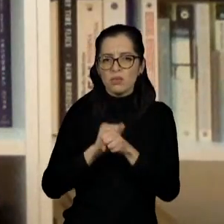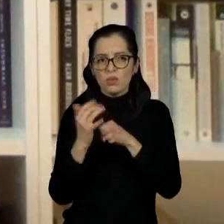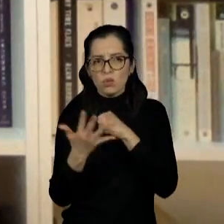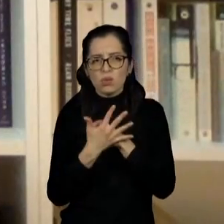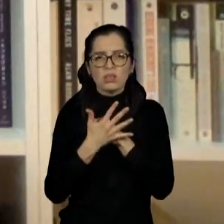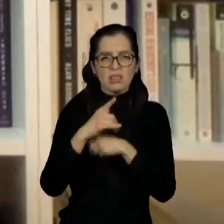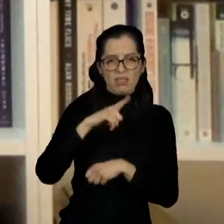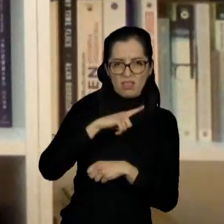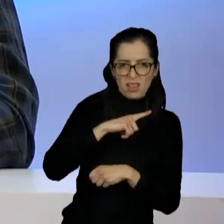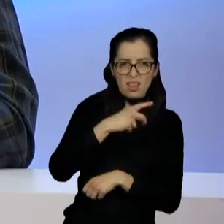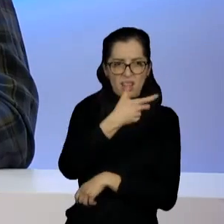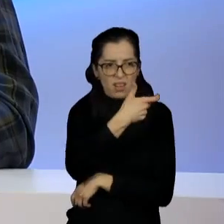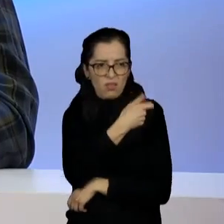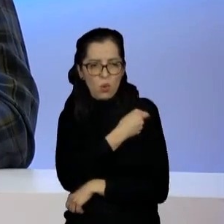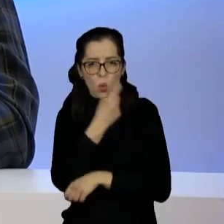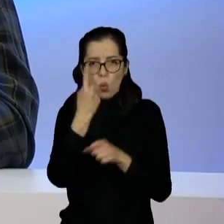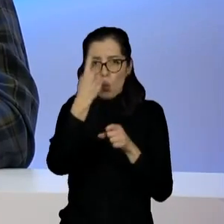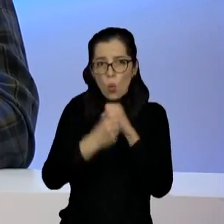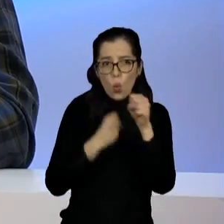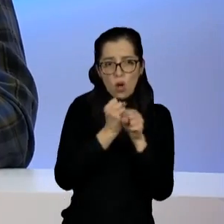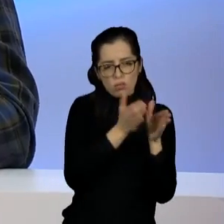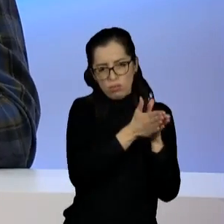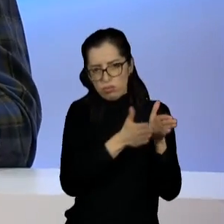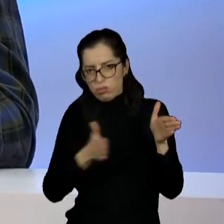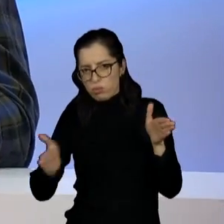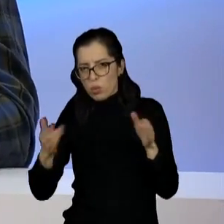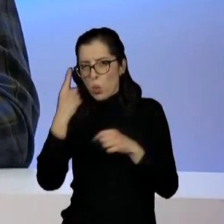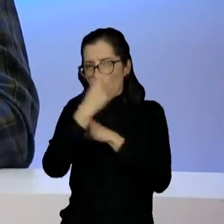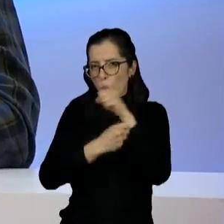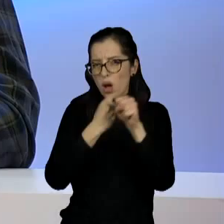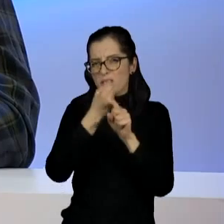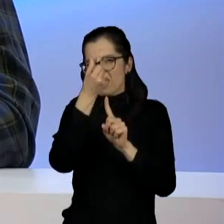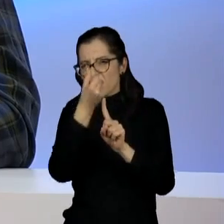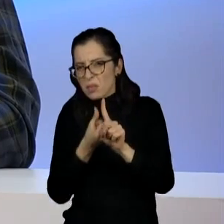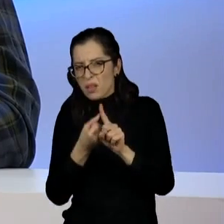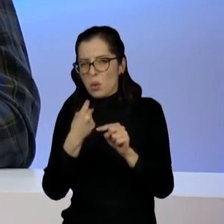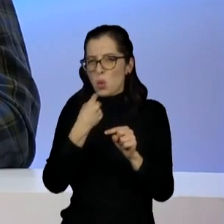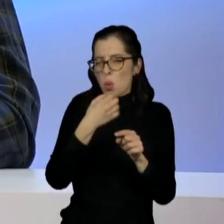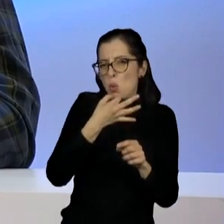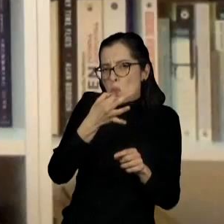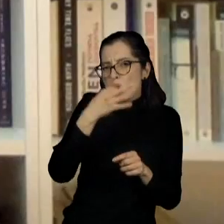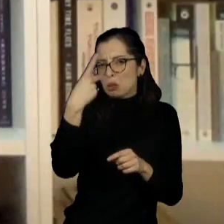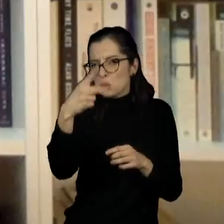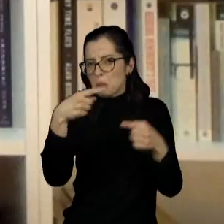vacina em prazo de um ano, um ano e meio, o quanto isso de fato é factível na sua opinião?